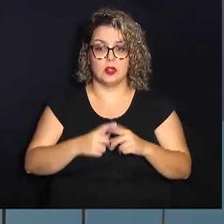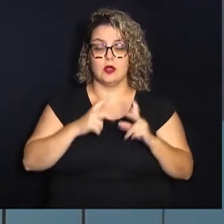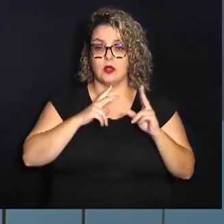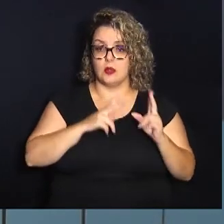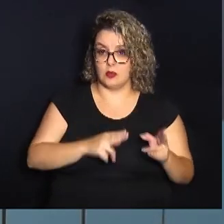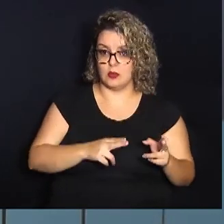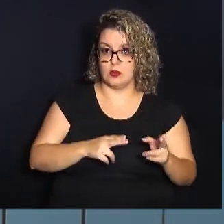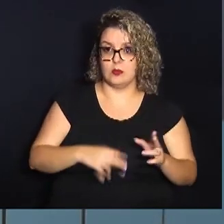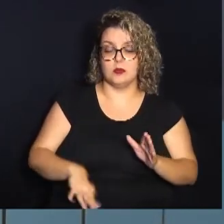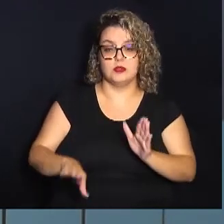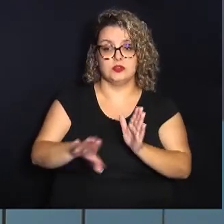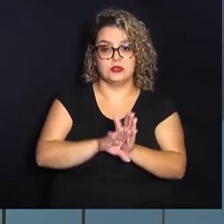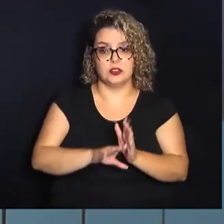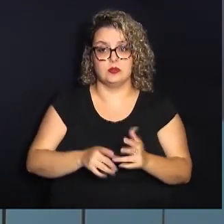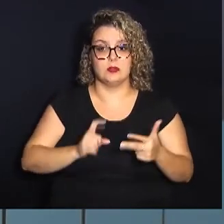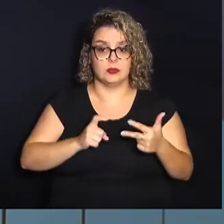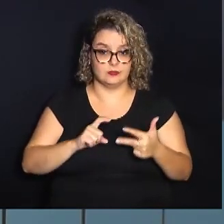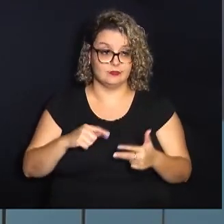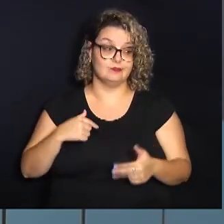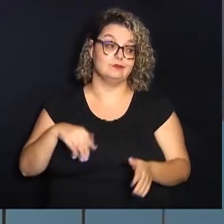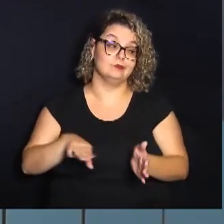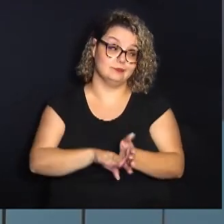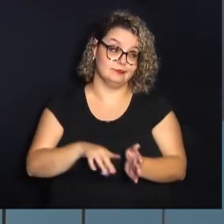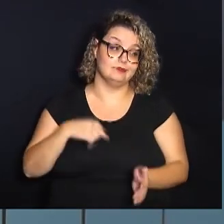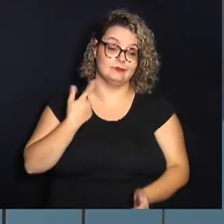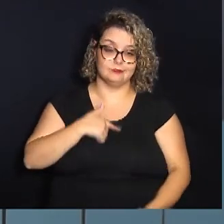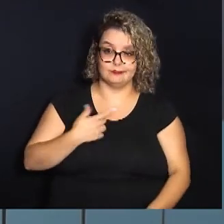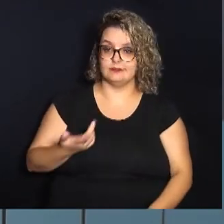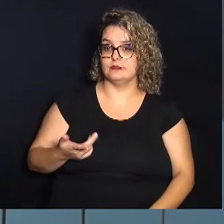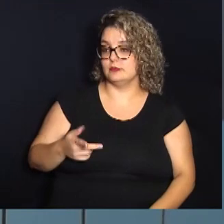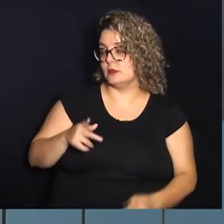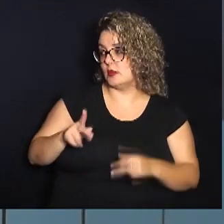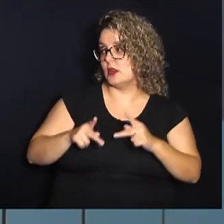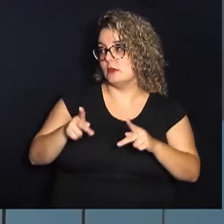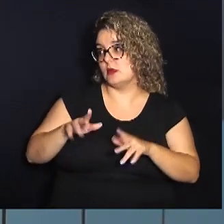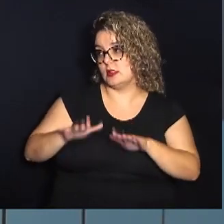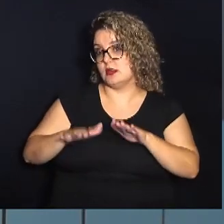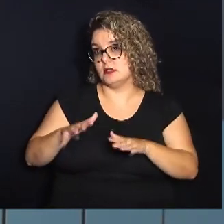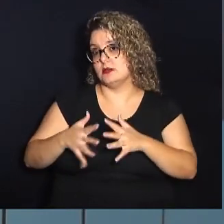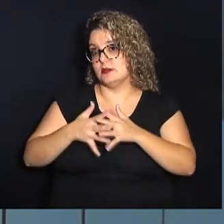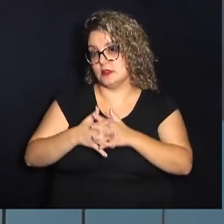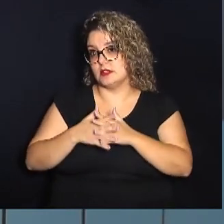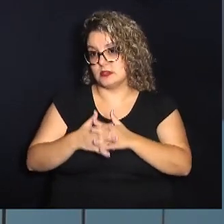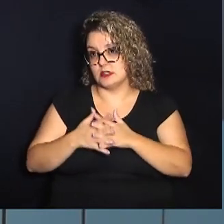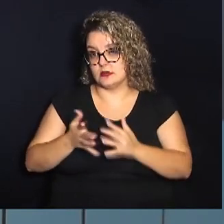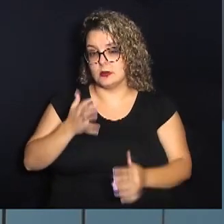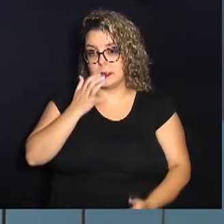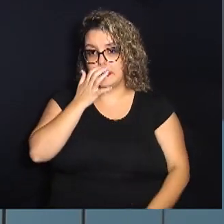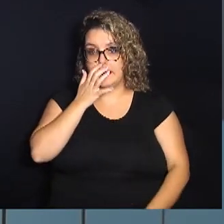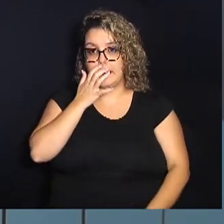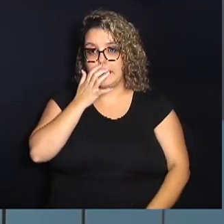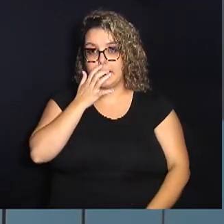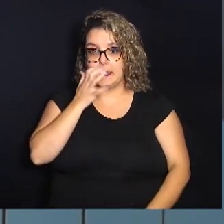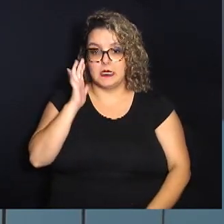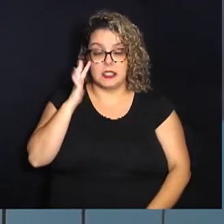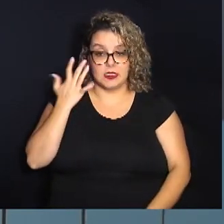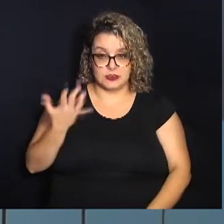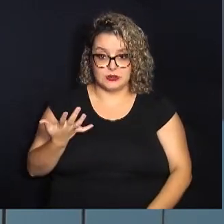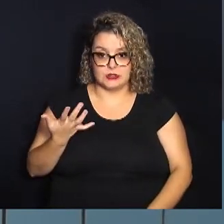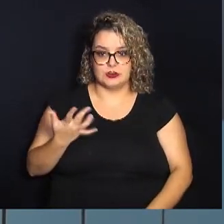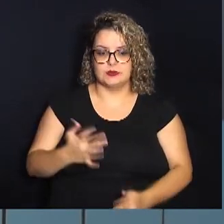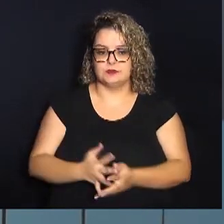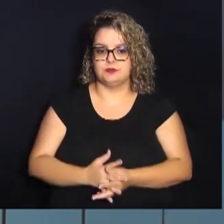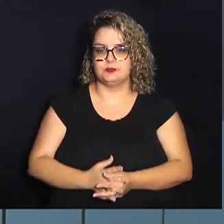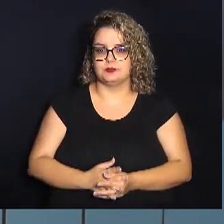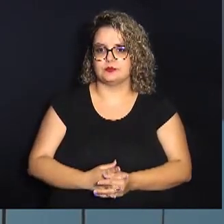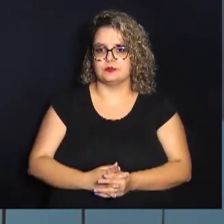questões chegam para o executivo, também chegam para nós. Porque a população, às vezes, faz muita essa confusão, né? Sim. Achando que, por exemplo, quem tem que